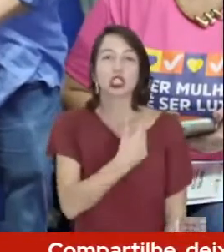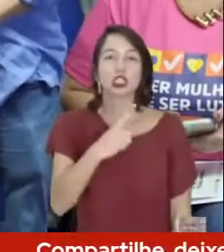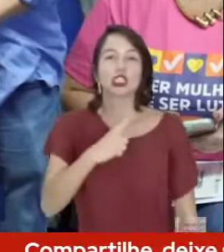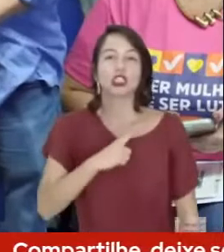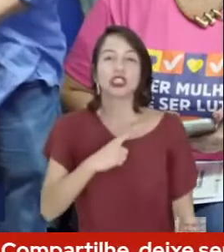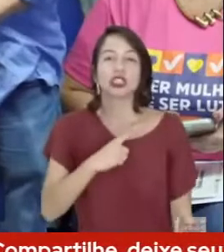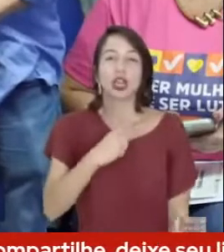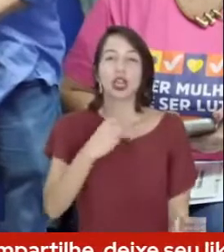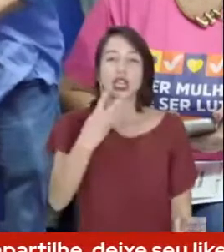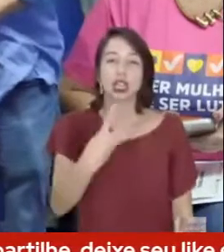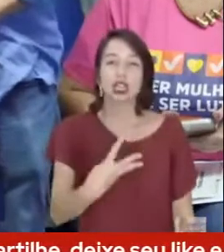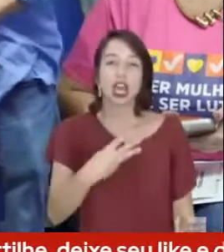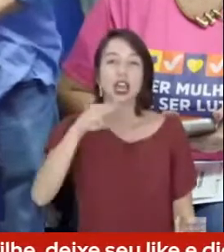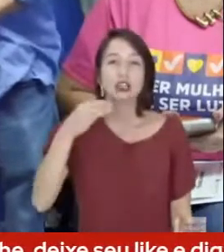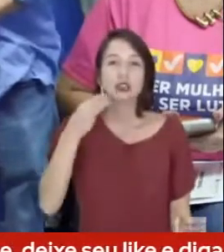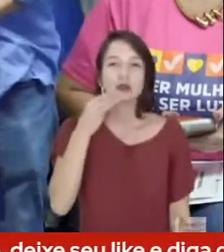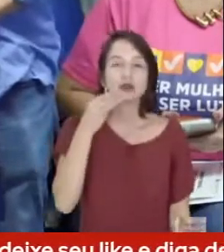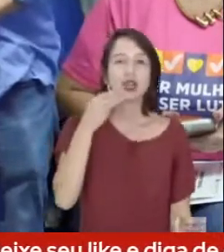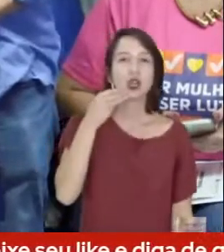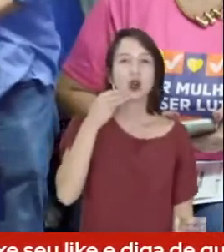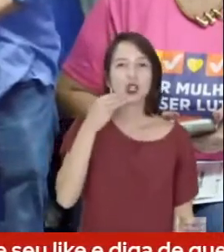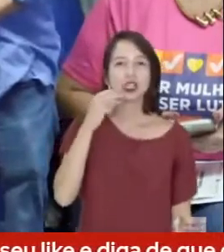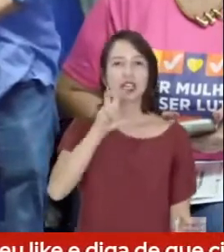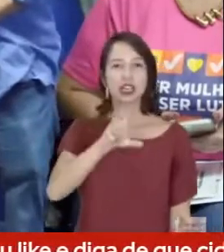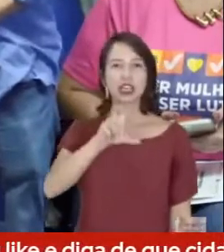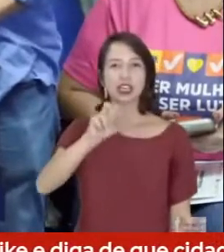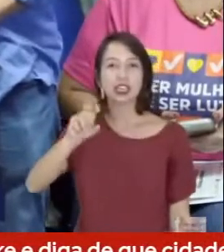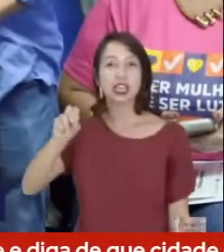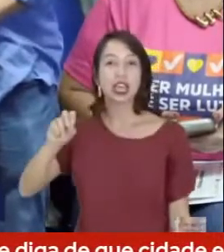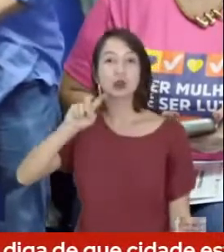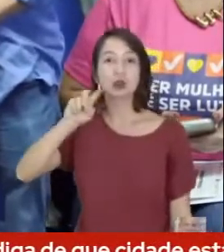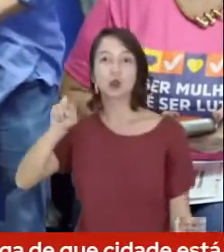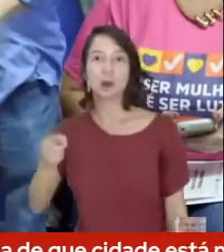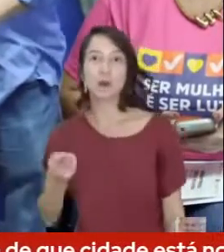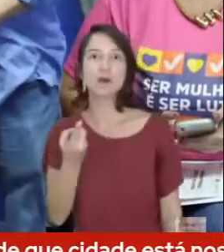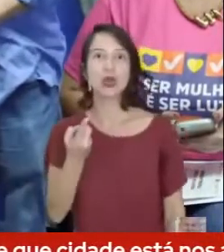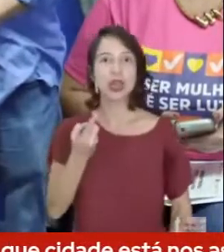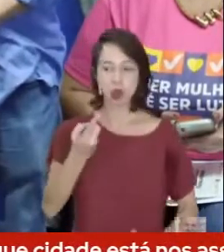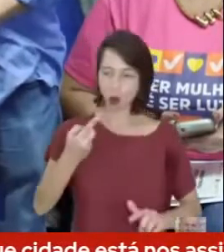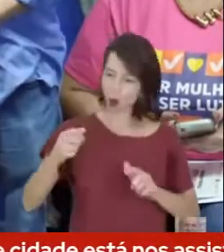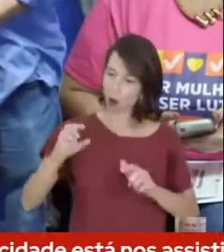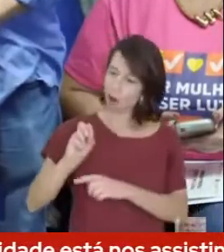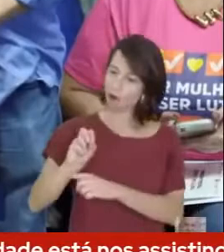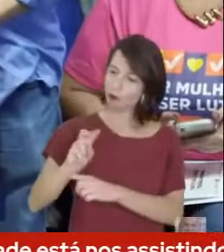na formalidade. Eu não estou falando de informalidade.